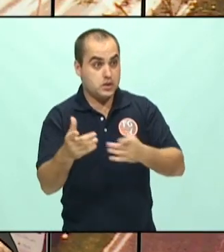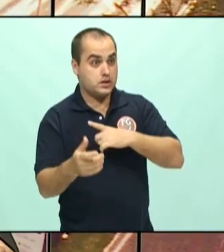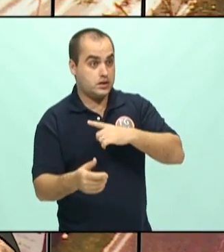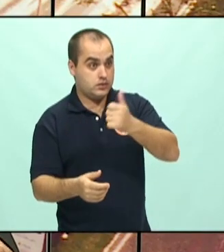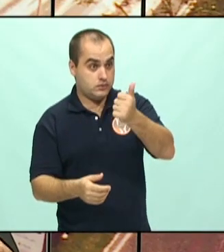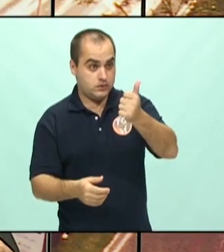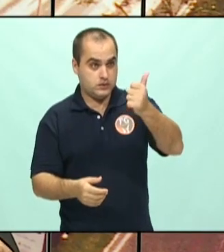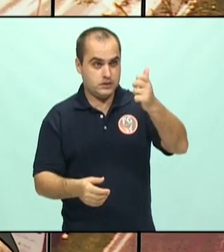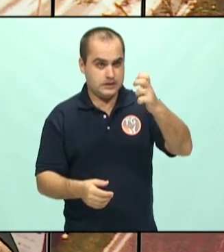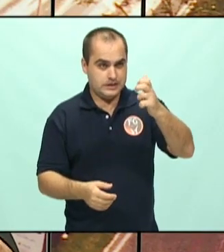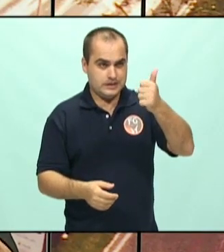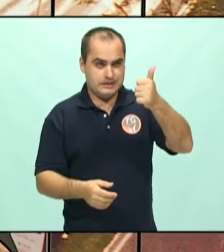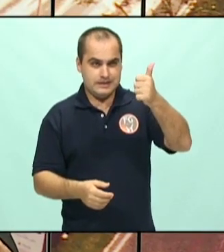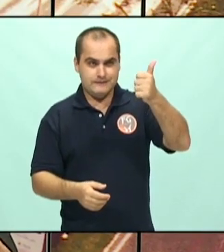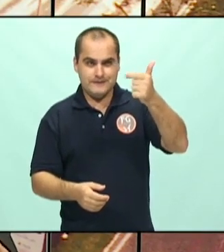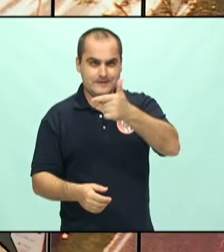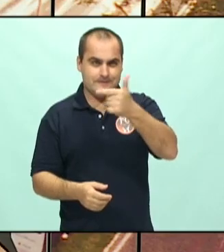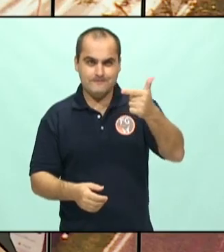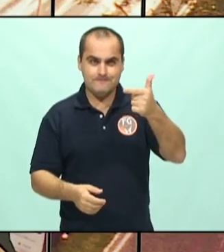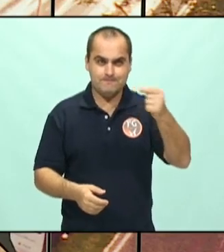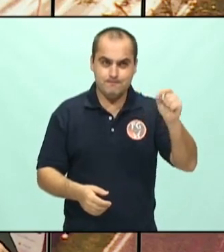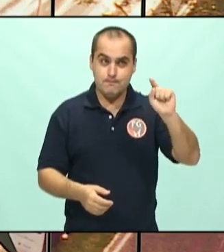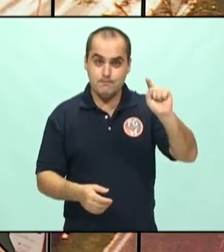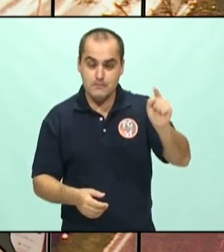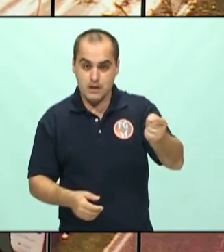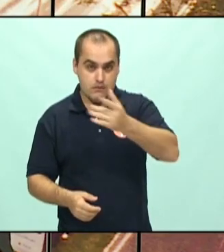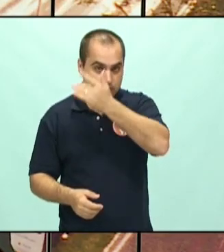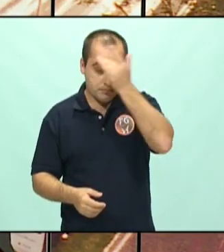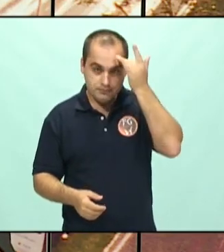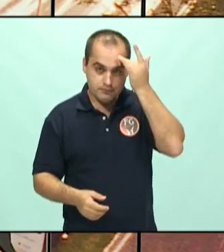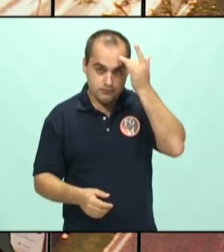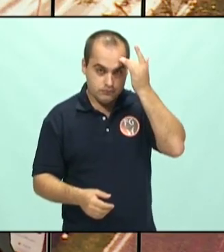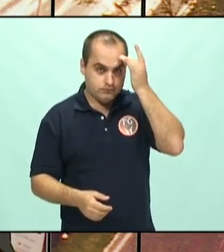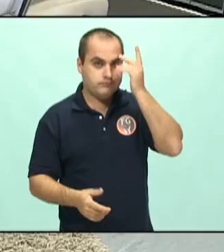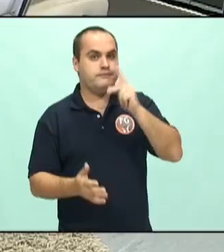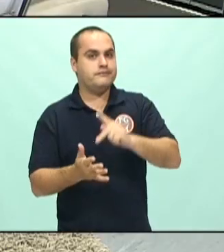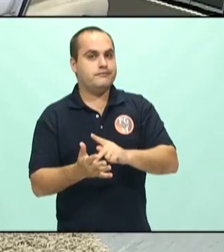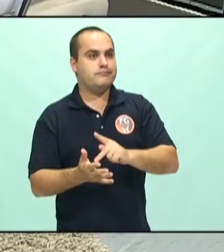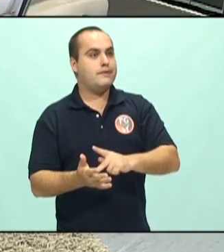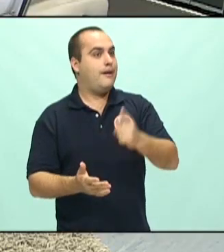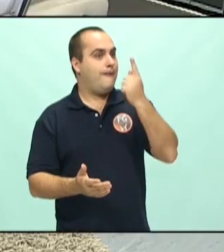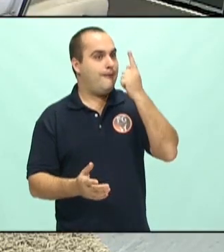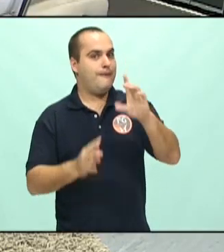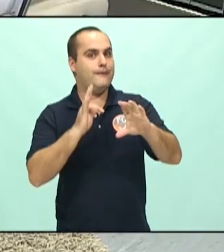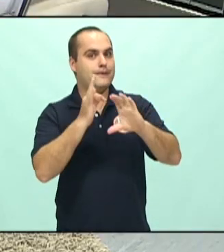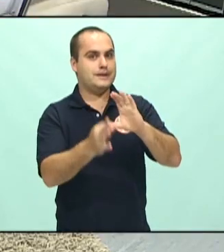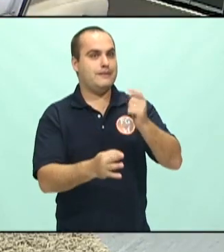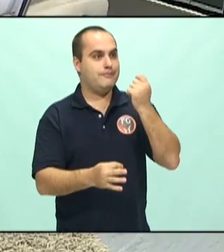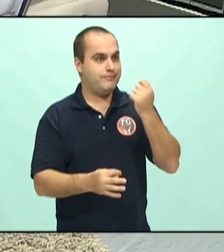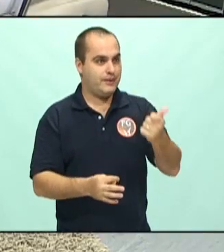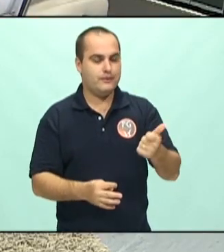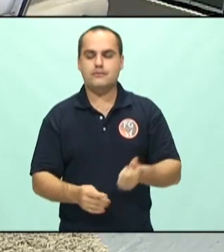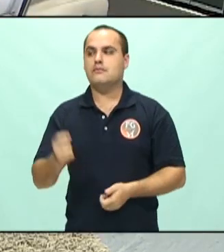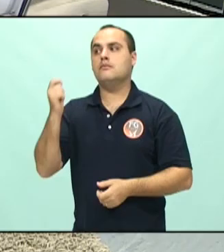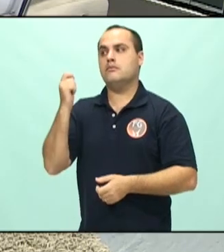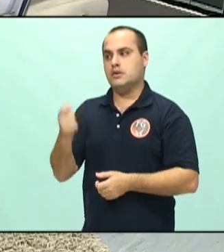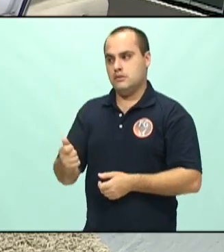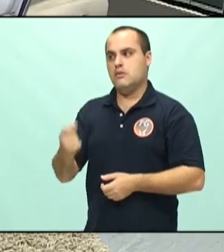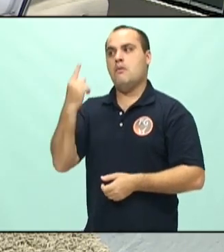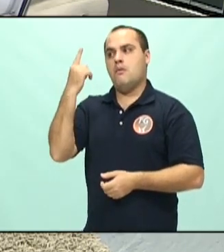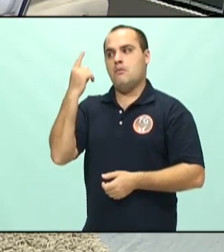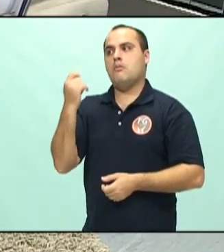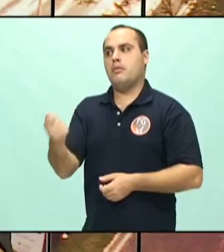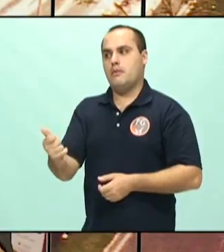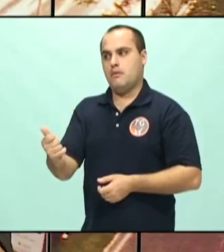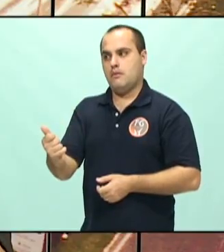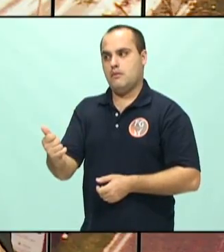de 220 mil habitantes e realmente um conselho tutelar é pouco pouquíssimo referendo ea